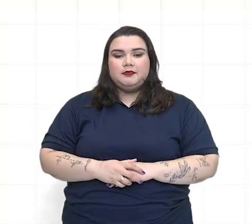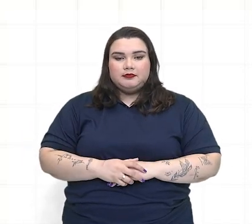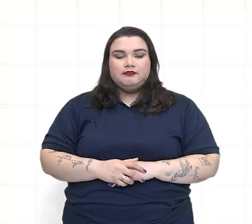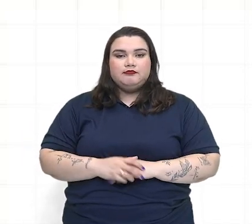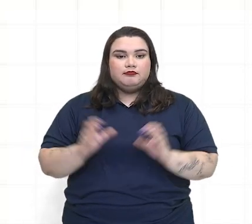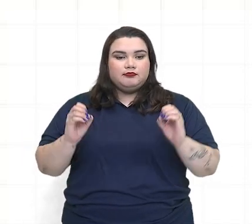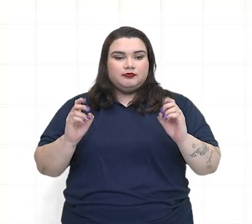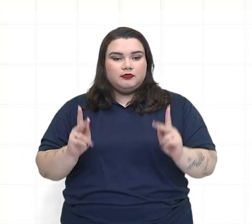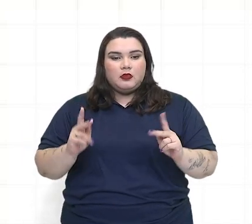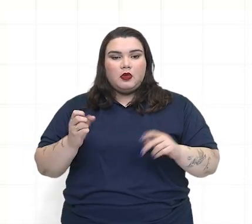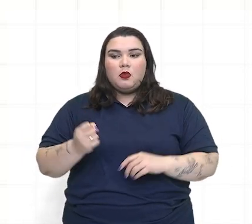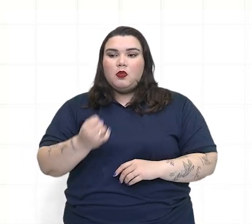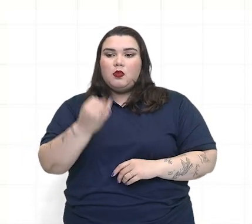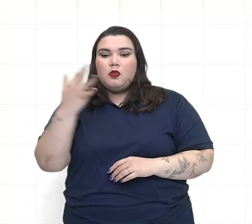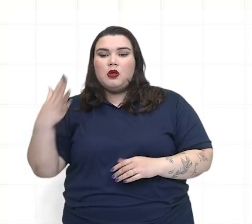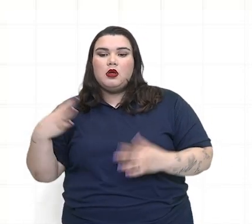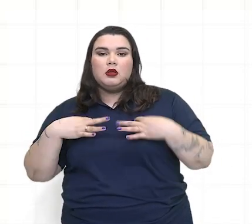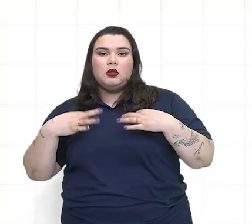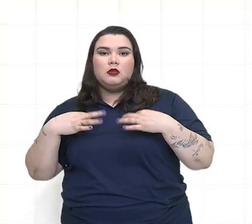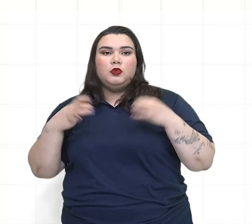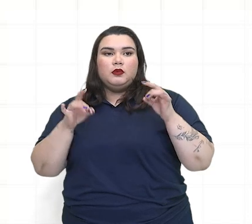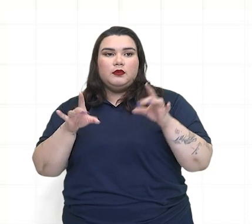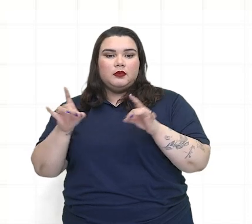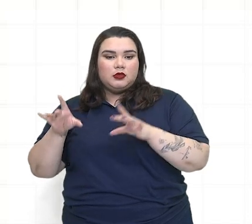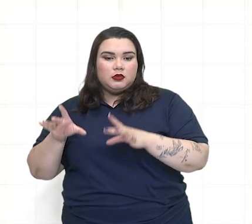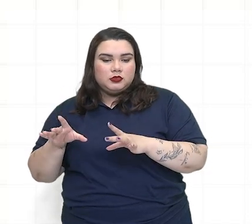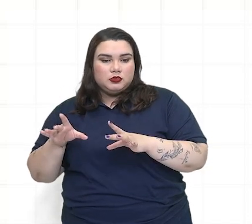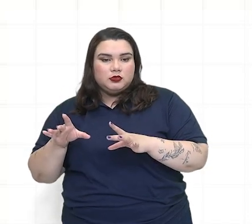Muito bem. Quantas blusas foram vendidas aqui?